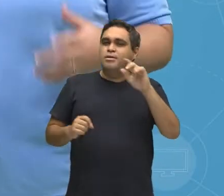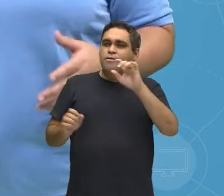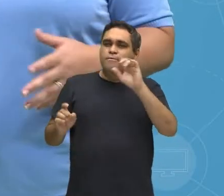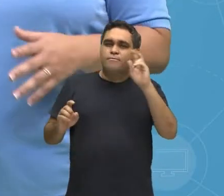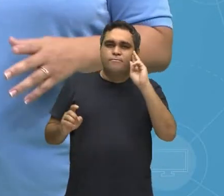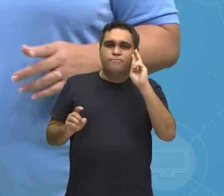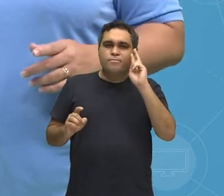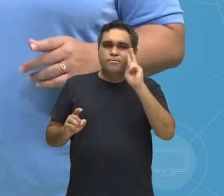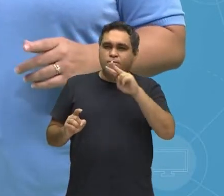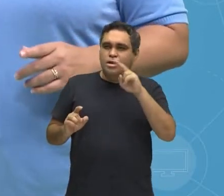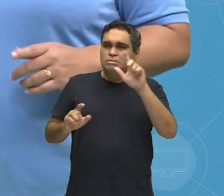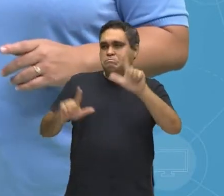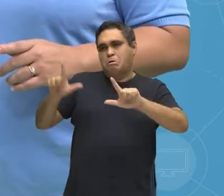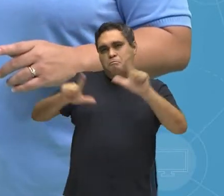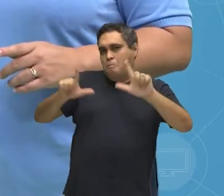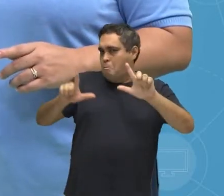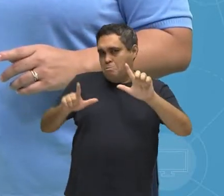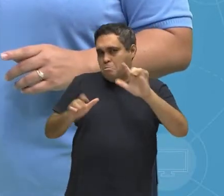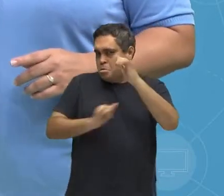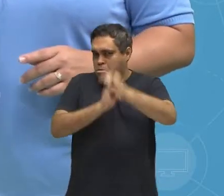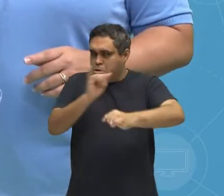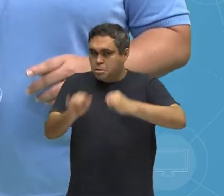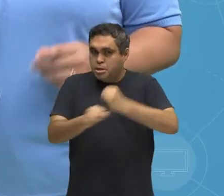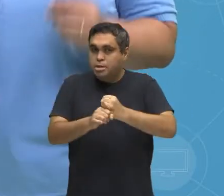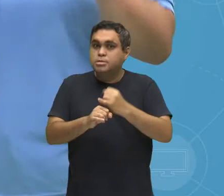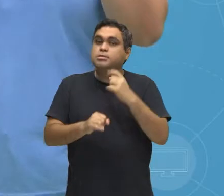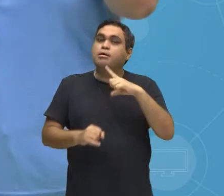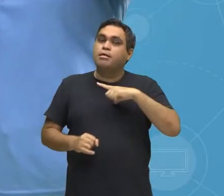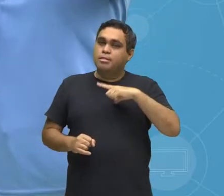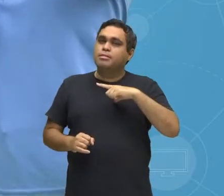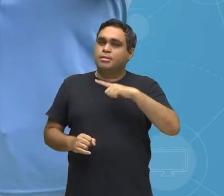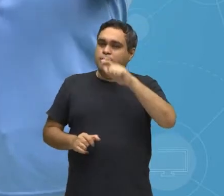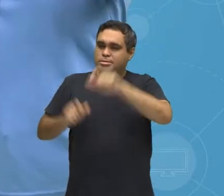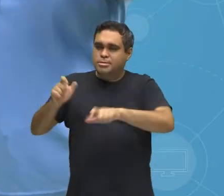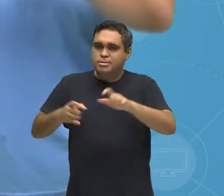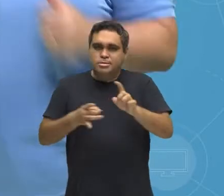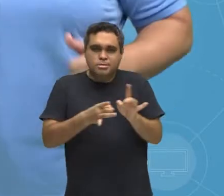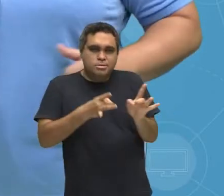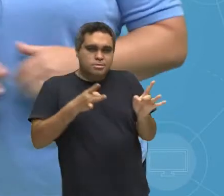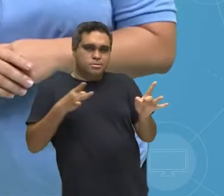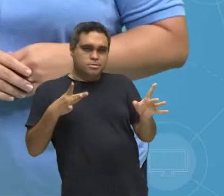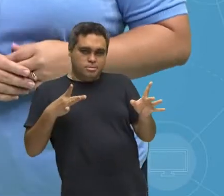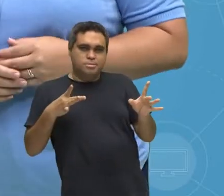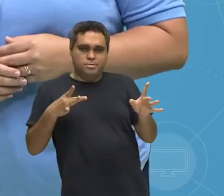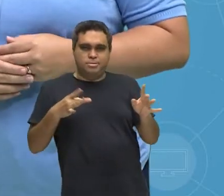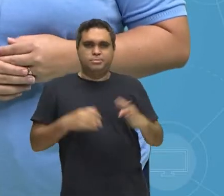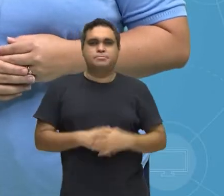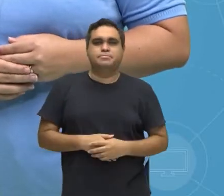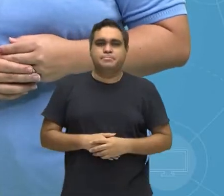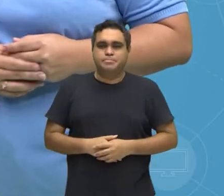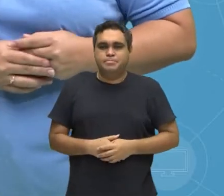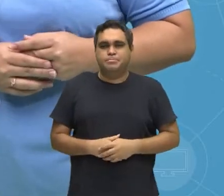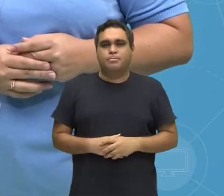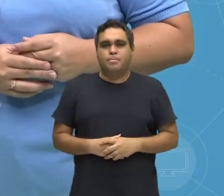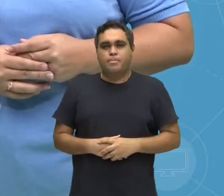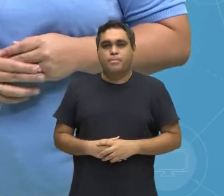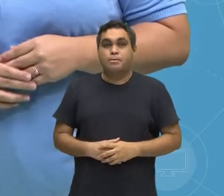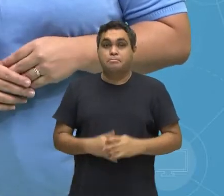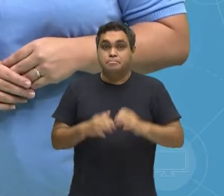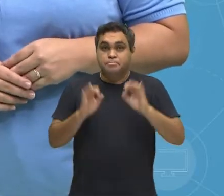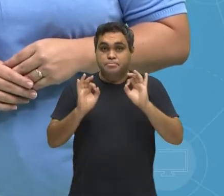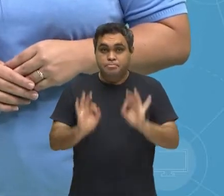tiver novamente, vocês vão ver essa imagem, né? De eles aqui com a flecha e o arco,